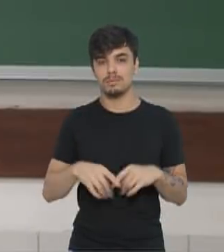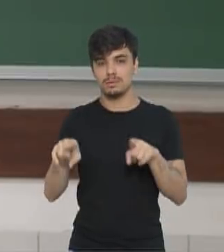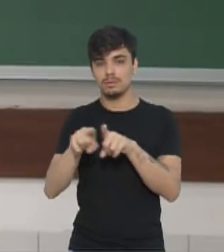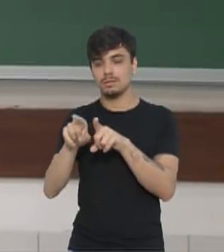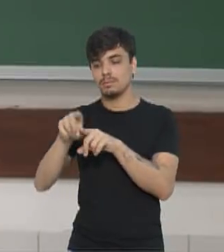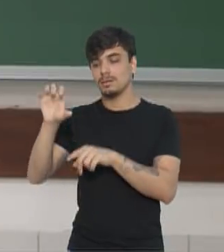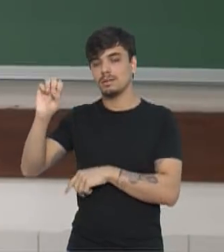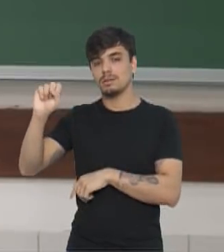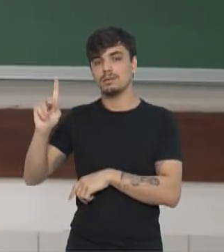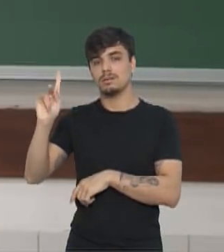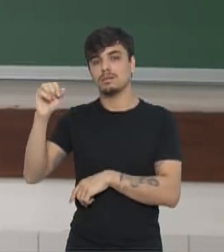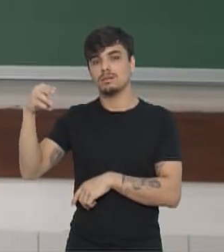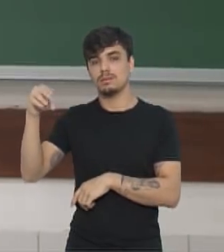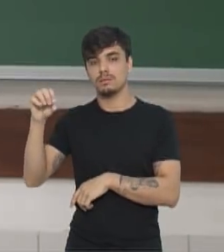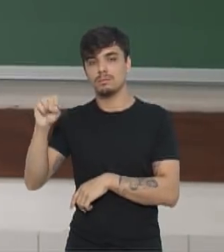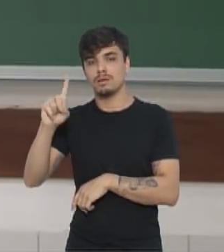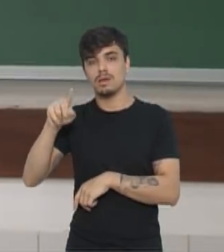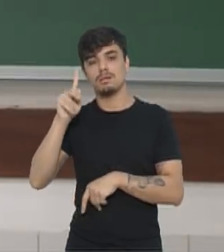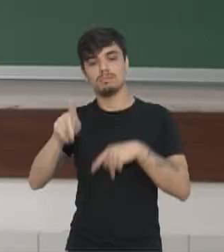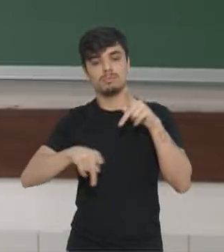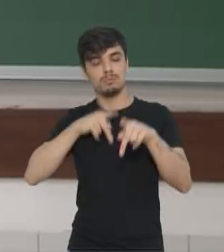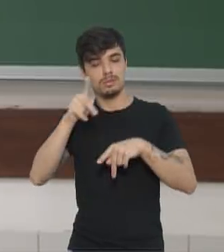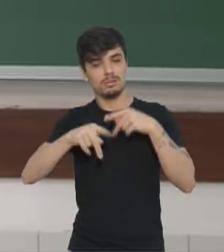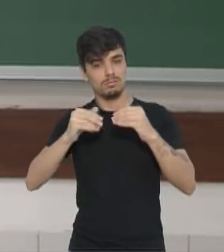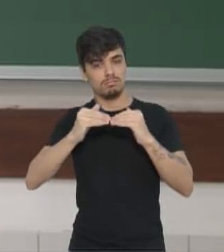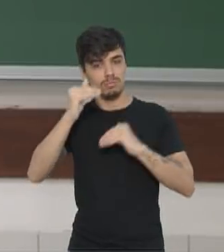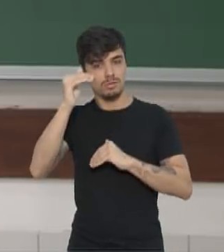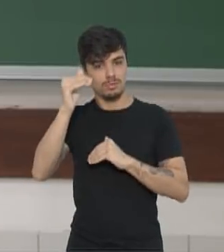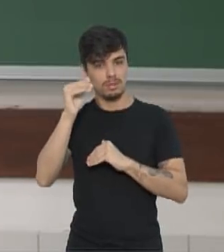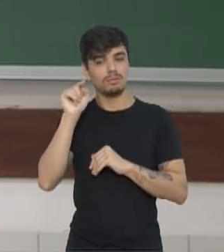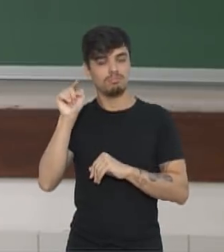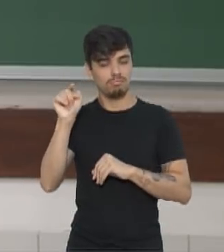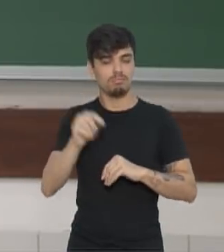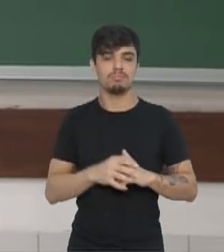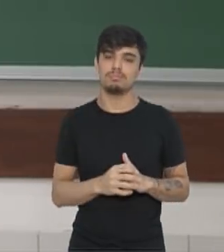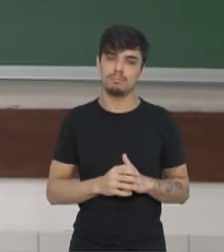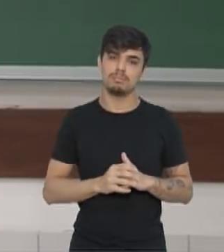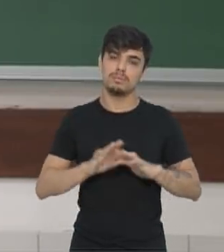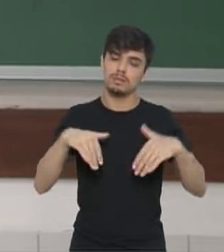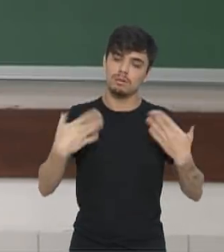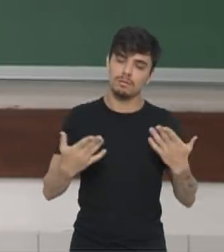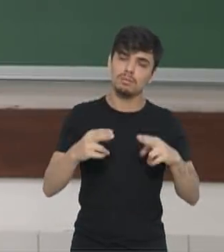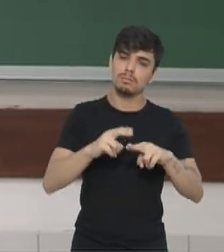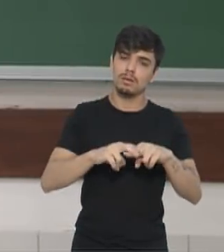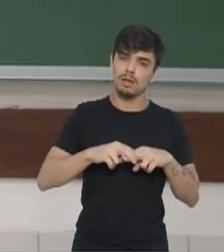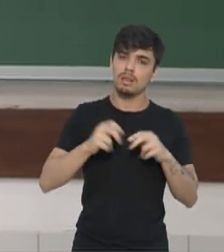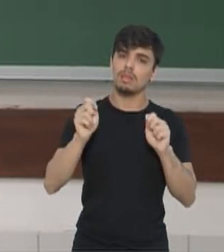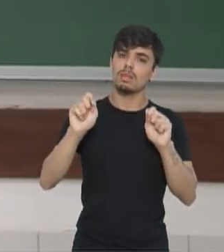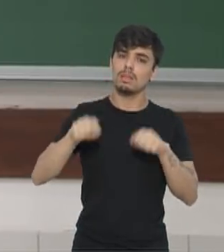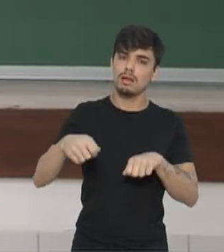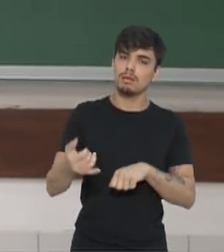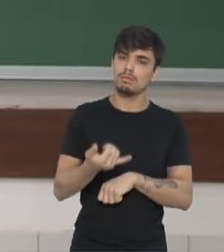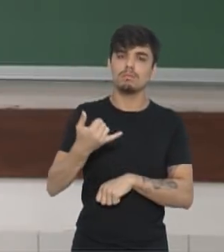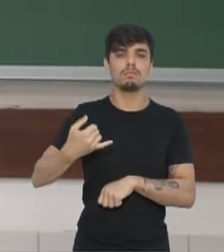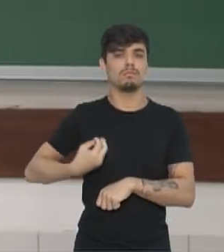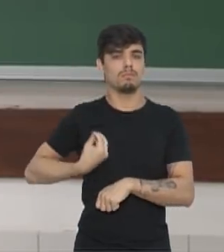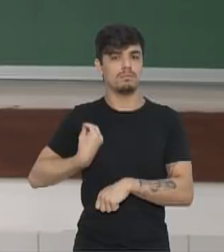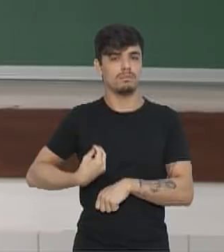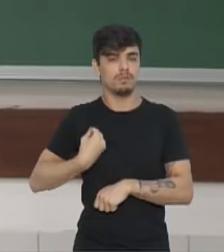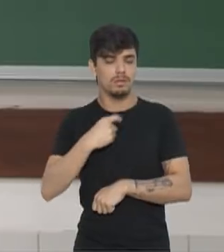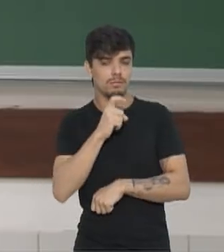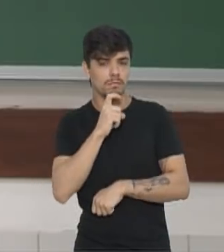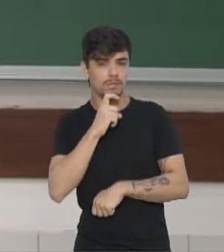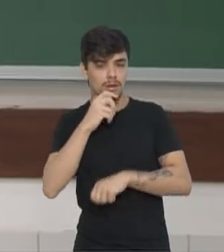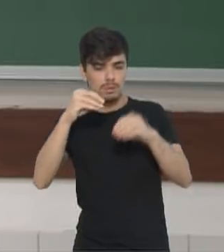esquimós, ainda são a maioria da população dessa região. Talvez porque pela condição de vida, o frio, a neve,